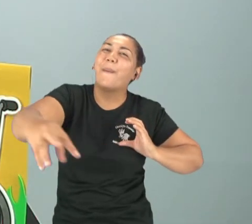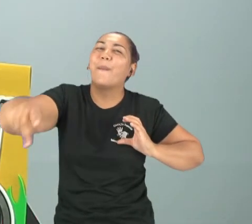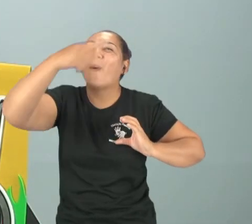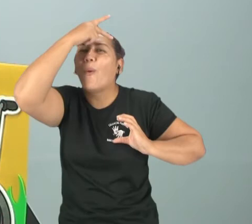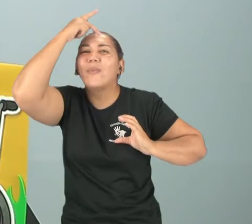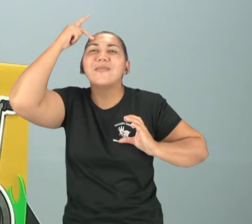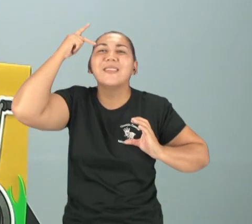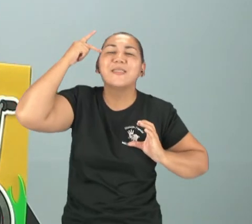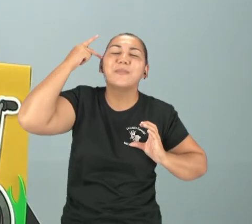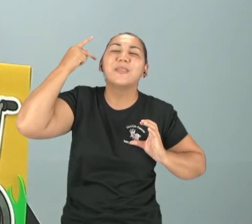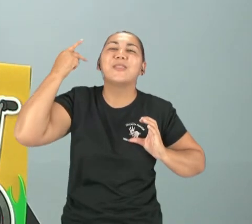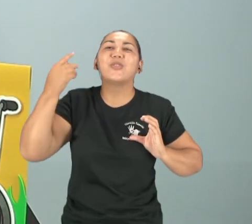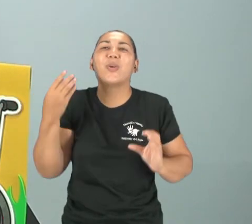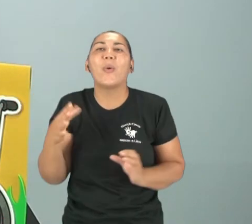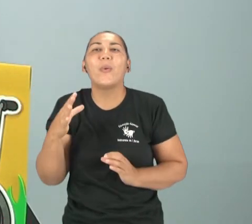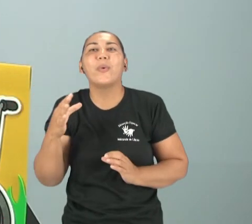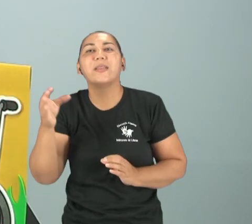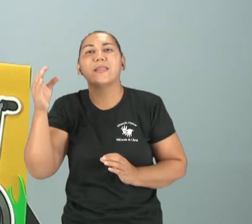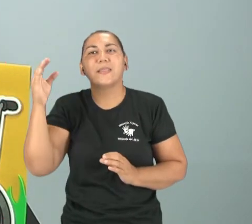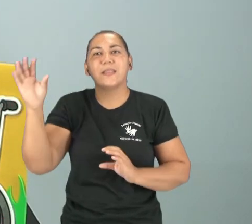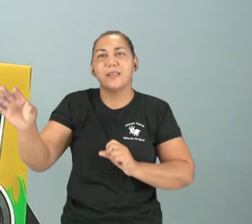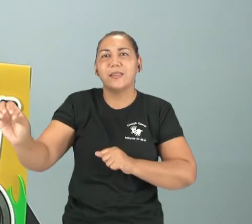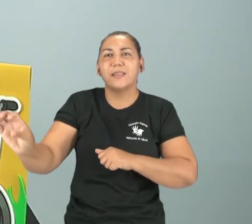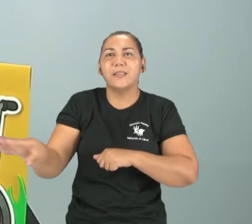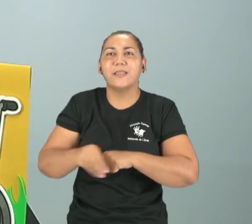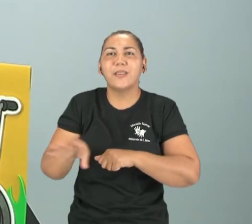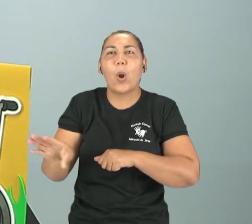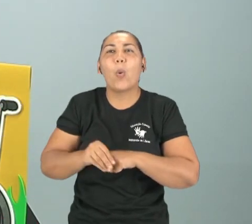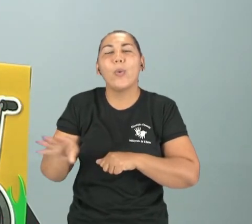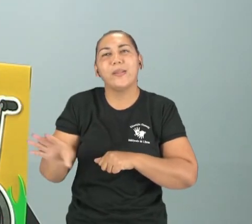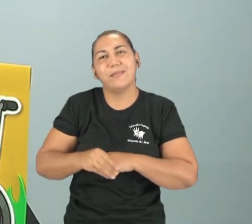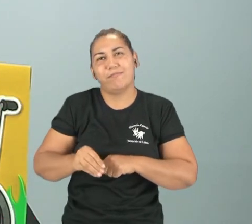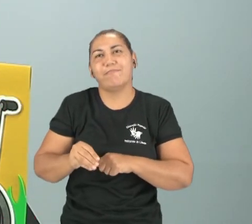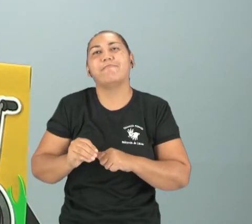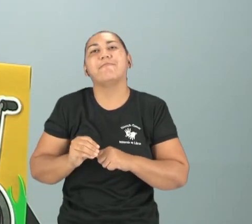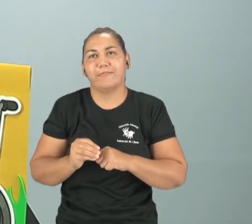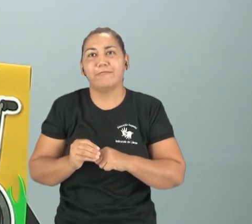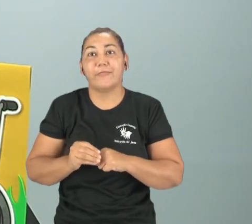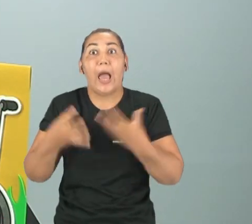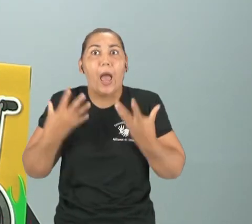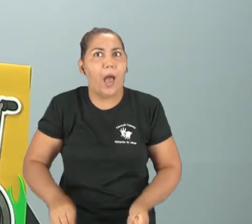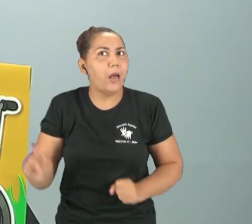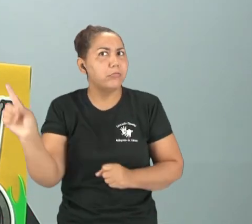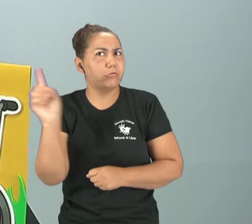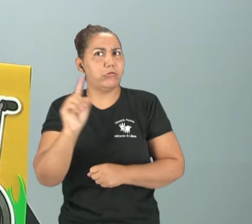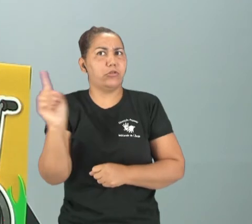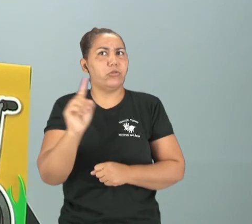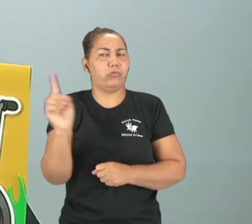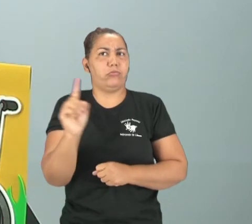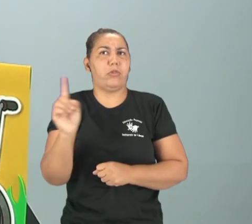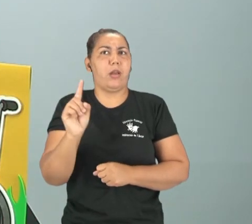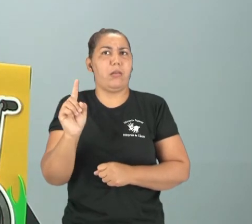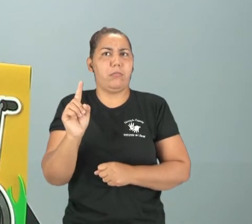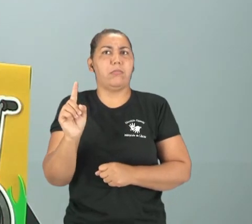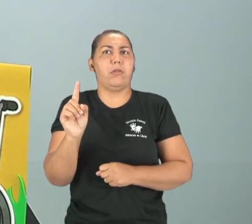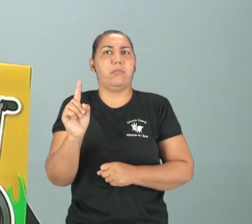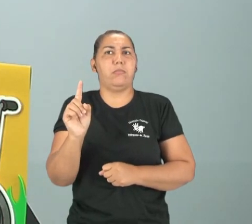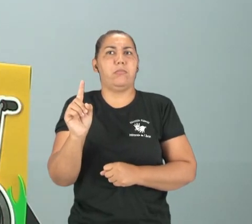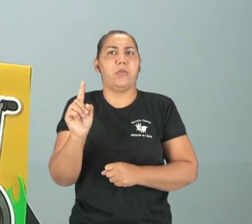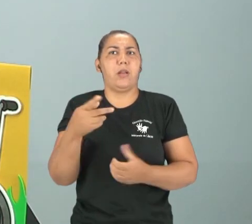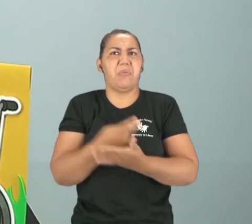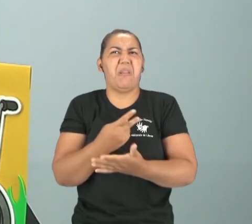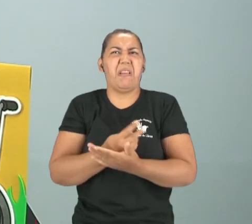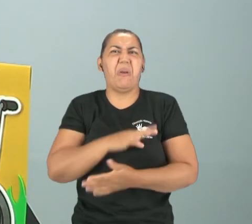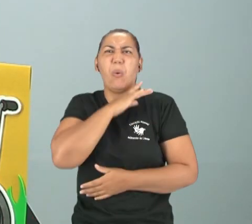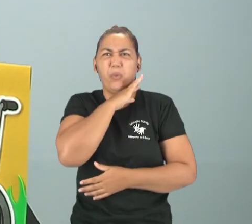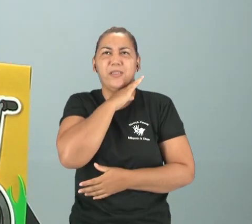amor, plante conhecimento, fale disso, não aceite nada que não seja legal para